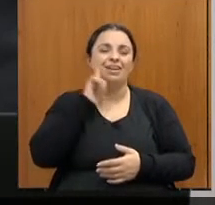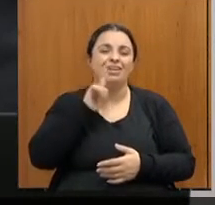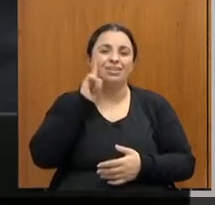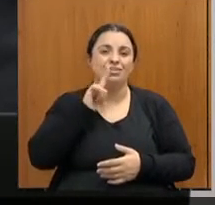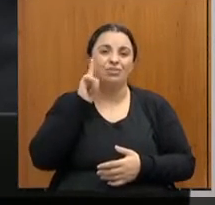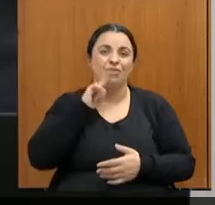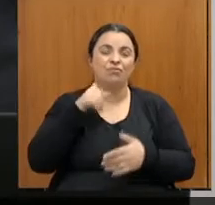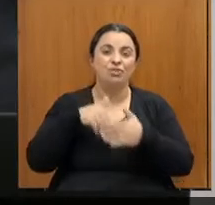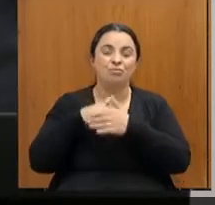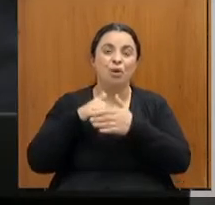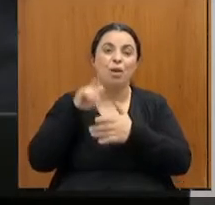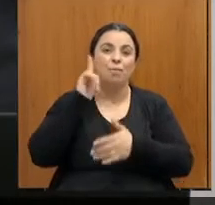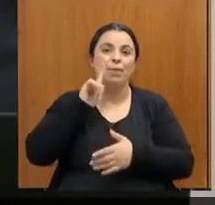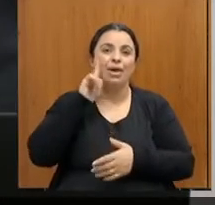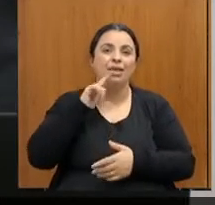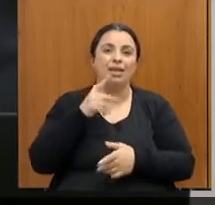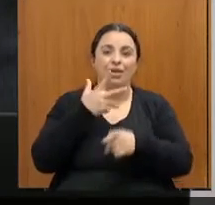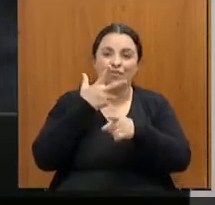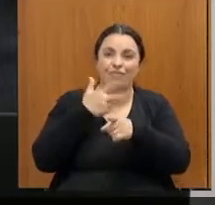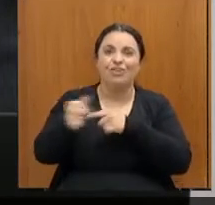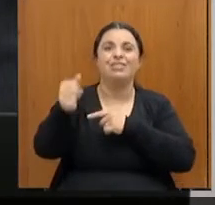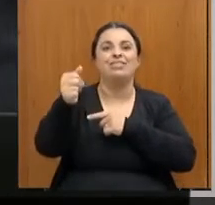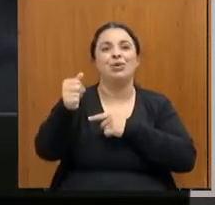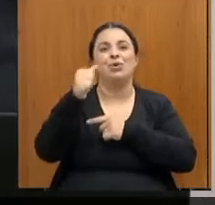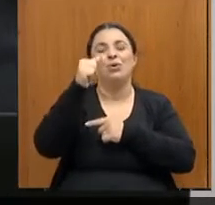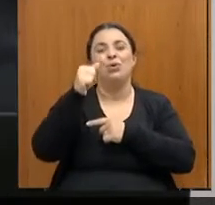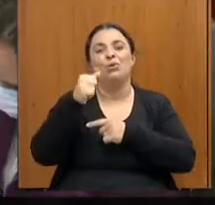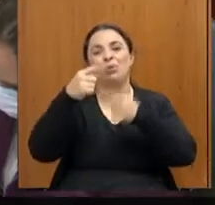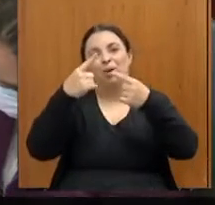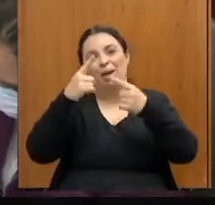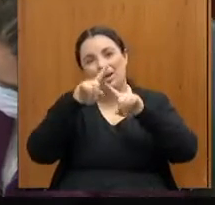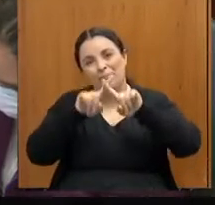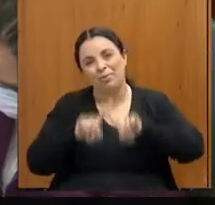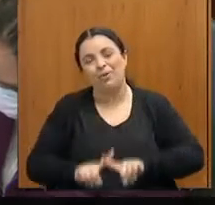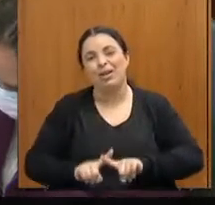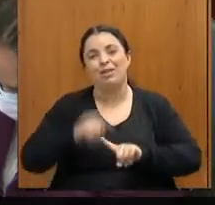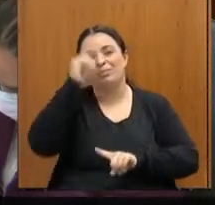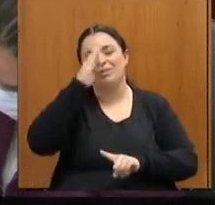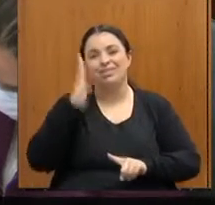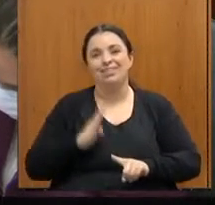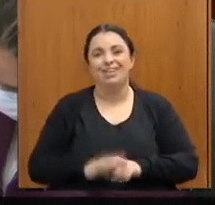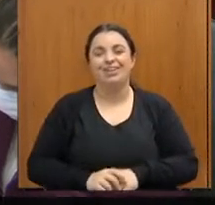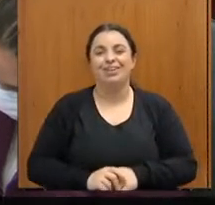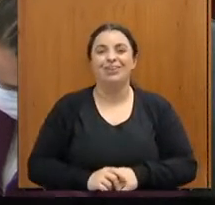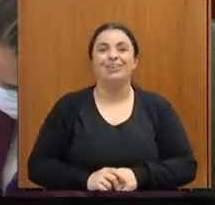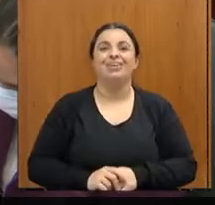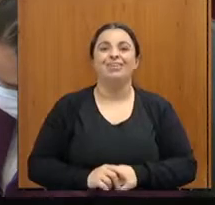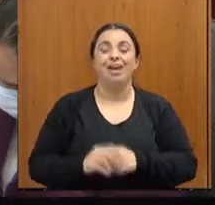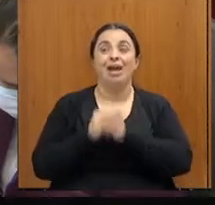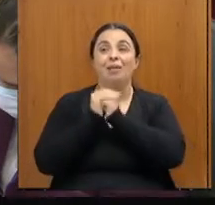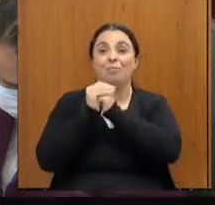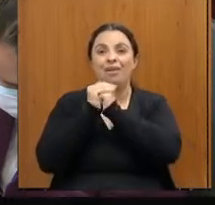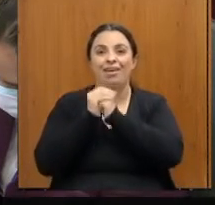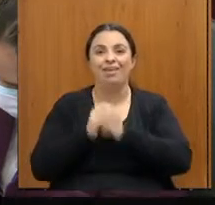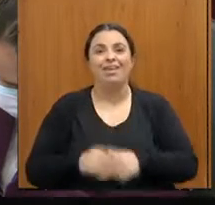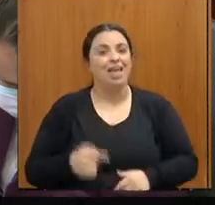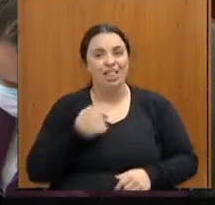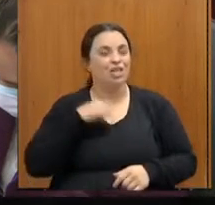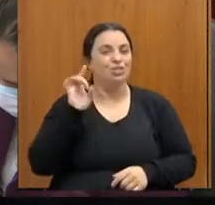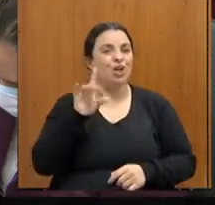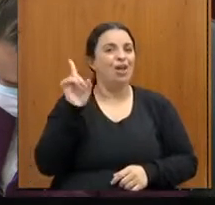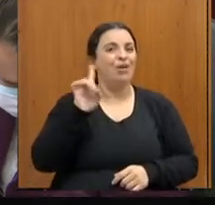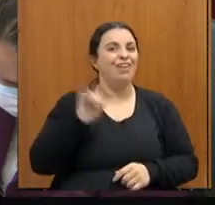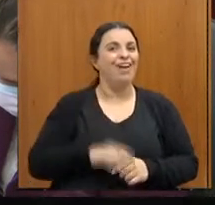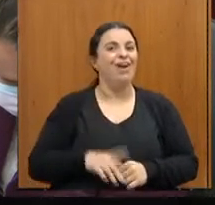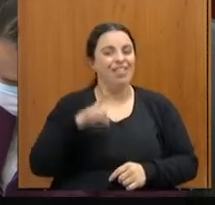no Brasileirão Amém é só eu não Alencar também a primeira de muitas né esse recado é o Vagner Mancini ficar só lá